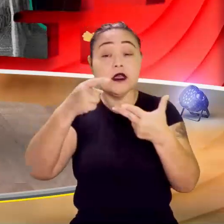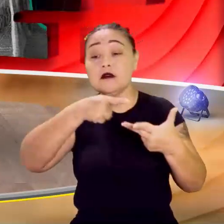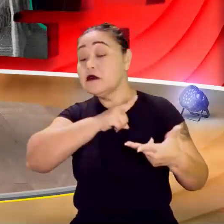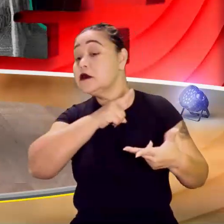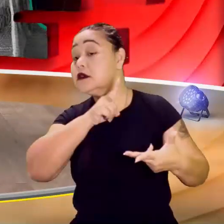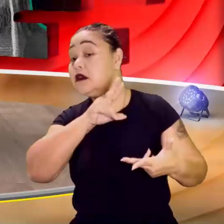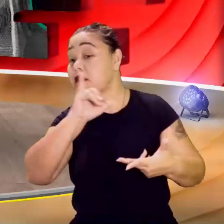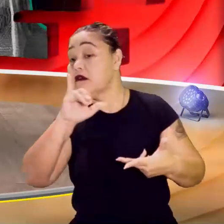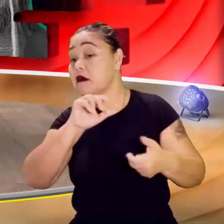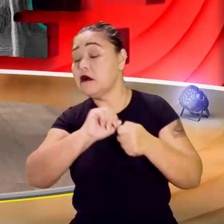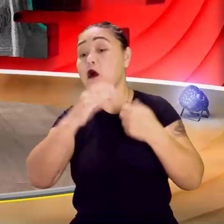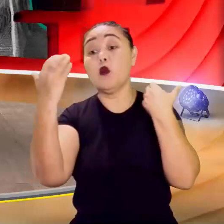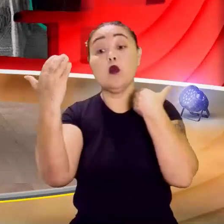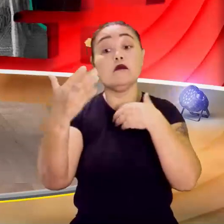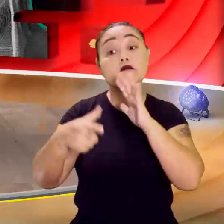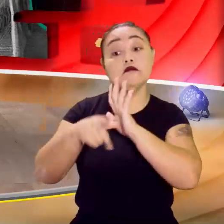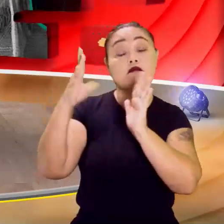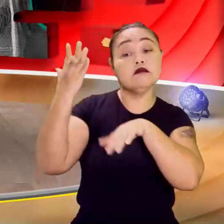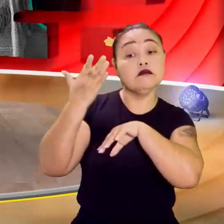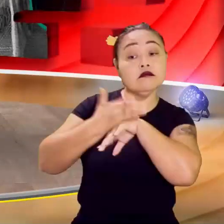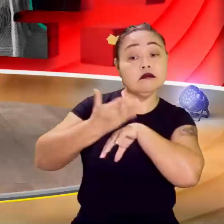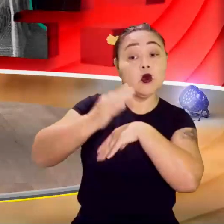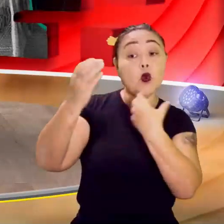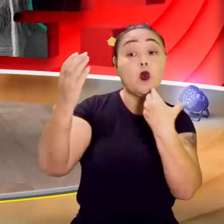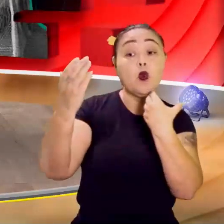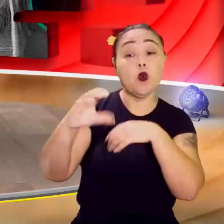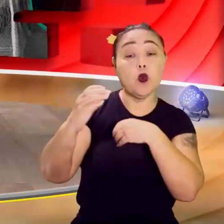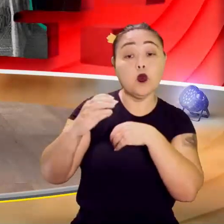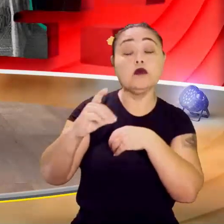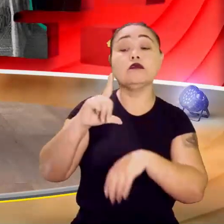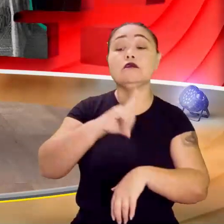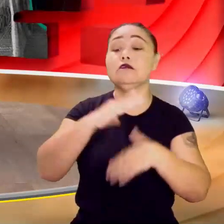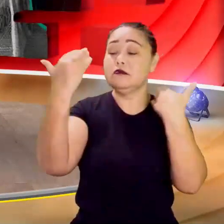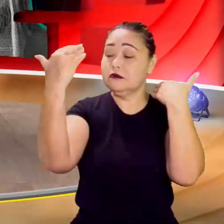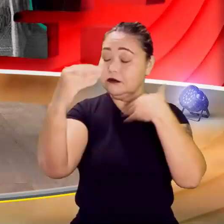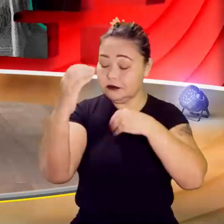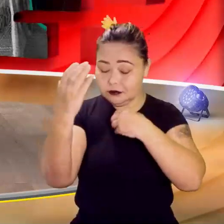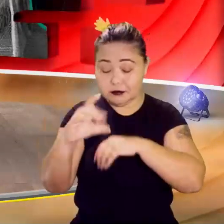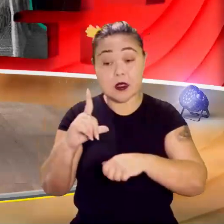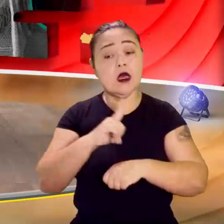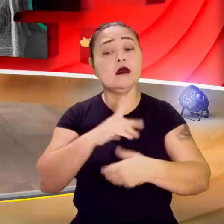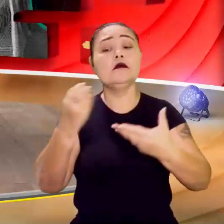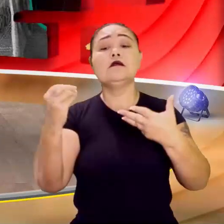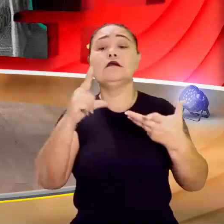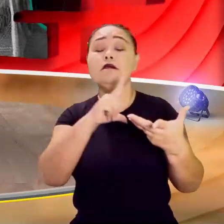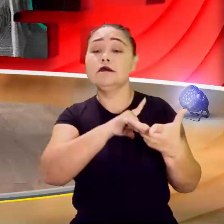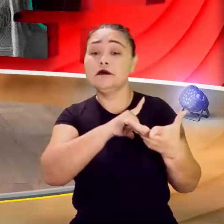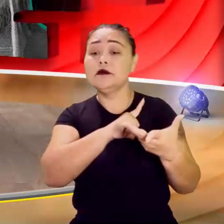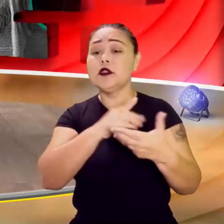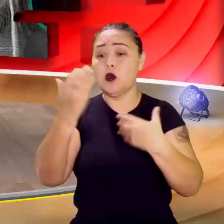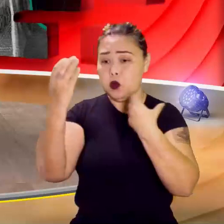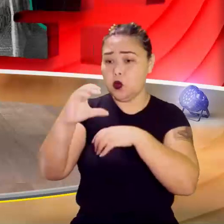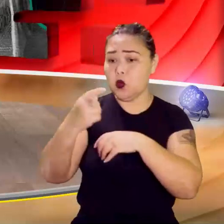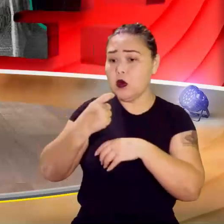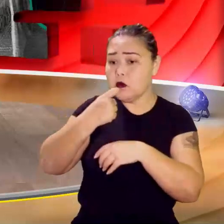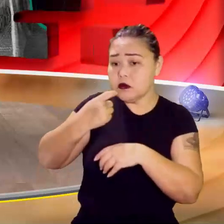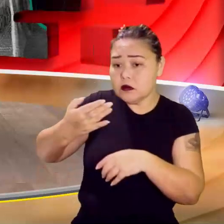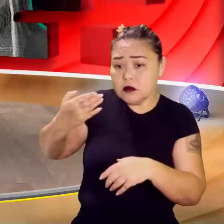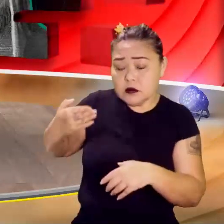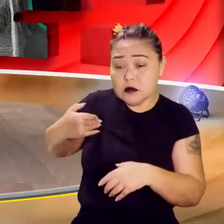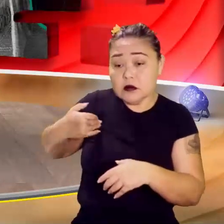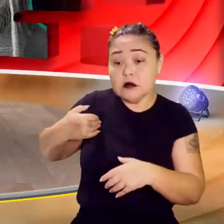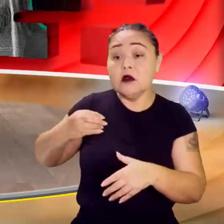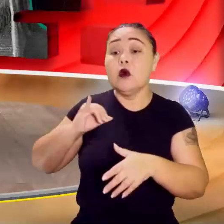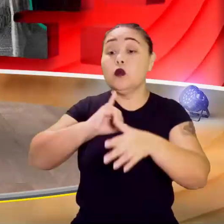vai se preparar para um concurso. Tem prova. Cai e cai muito. Tivemos um concurso agora, recentemente,